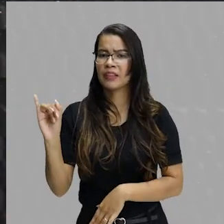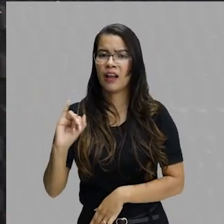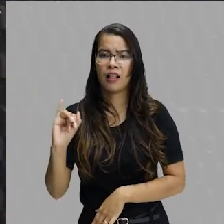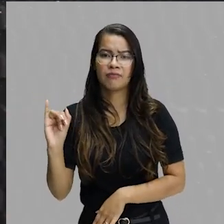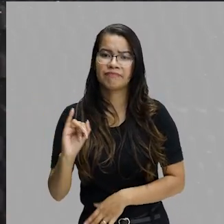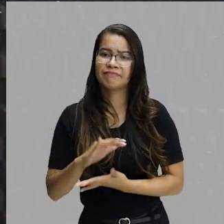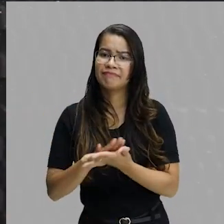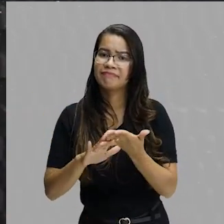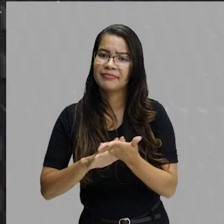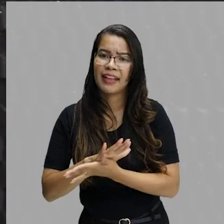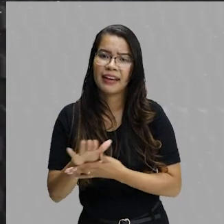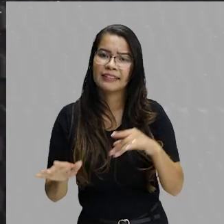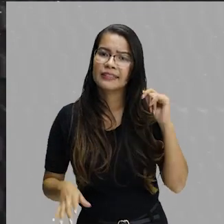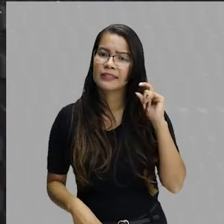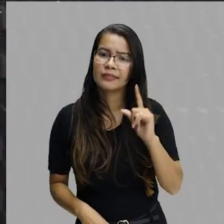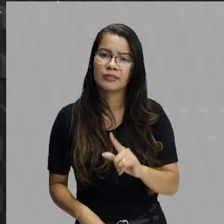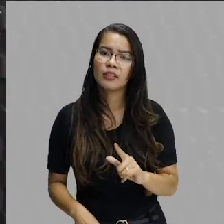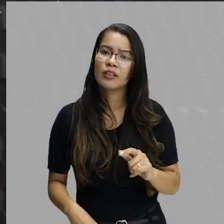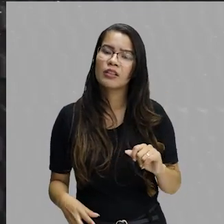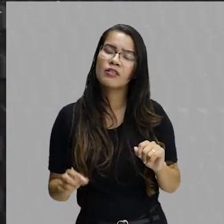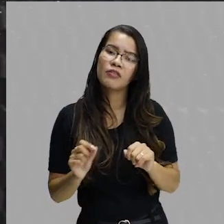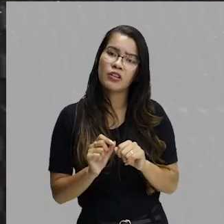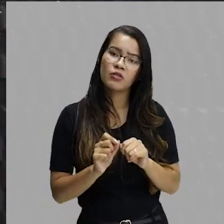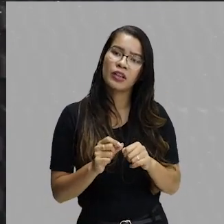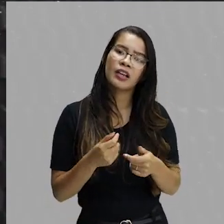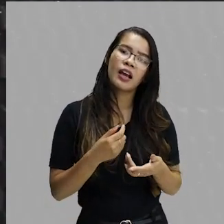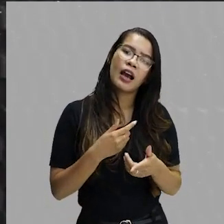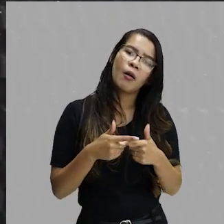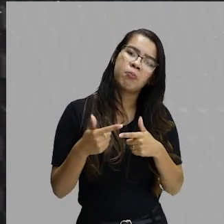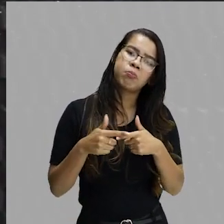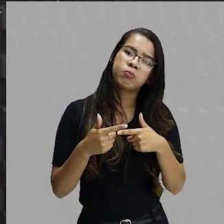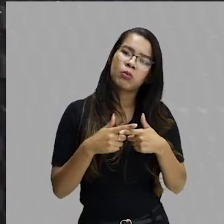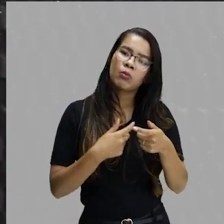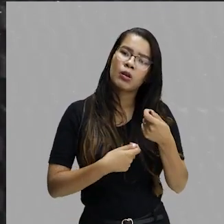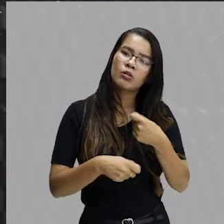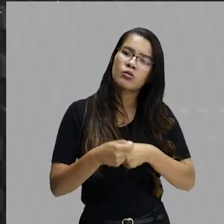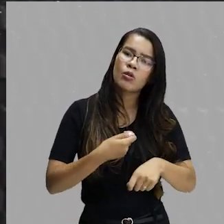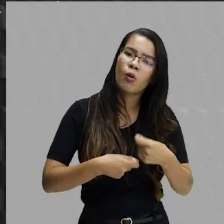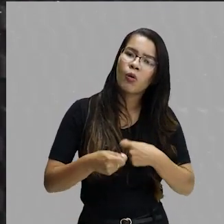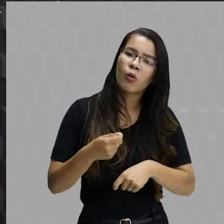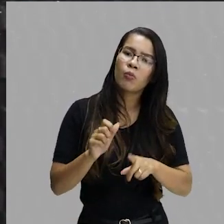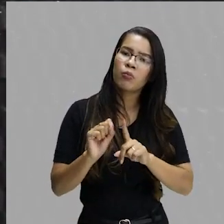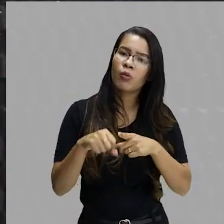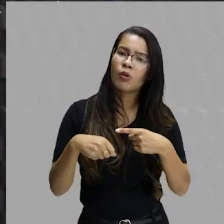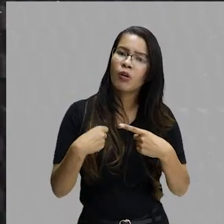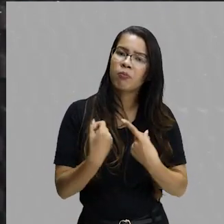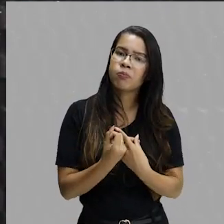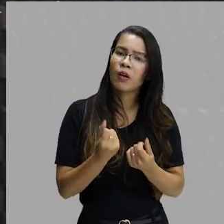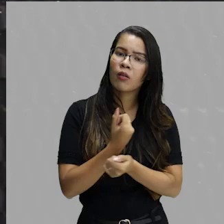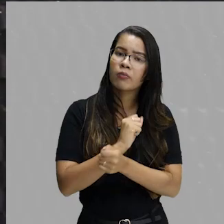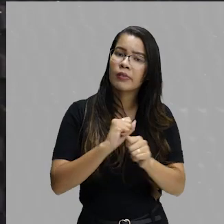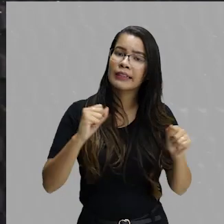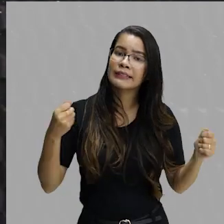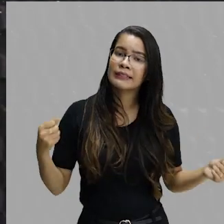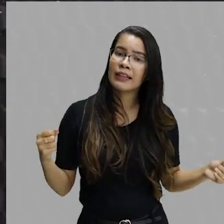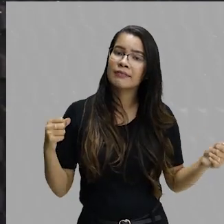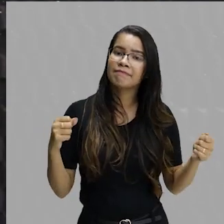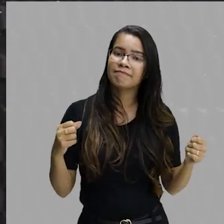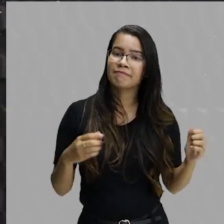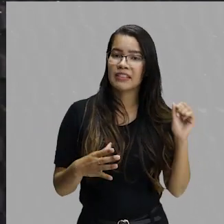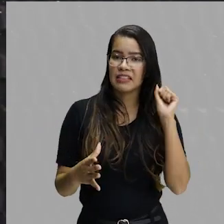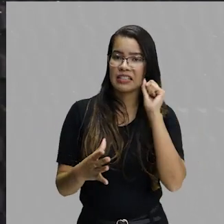com que a crise socioeconômica na Itália aumentasse, trazendo insegurança, trazendo miséria